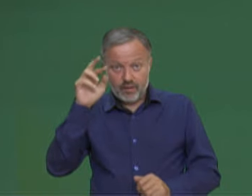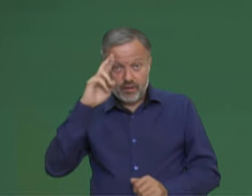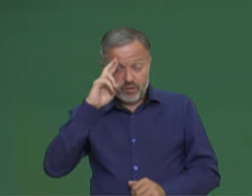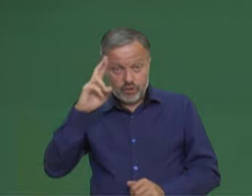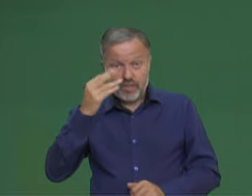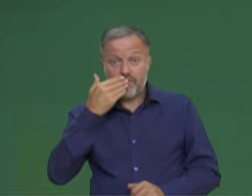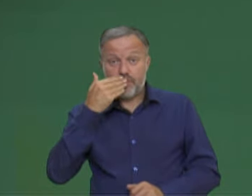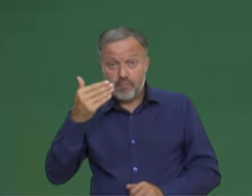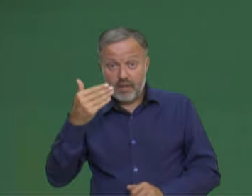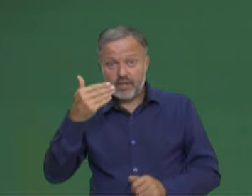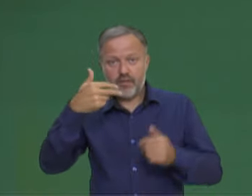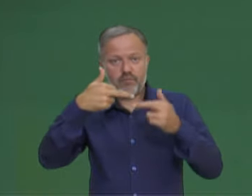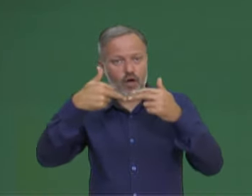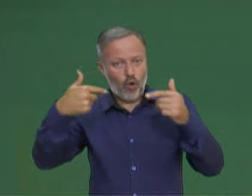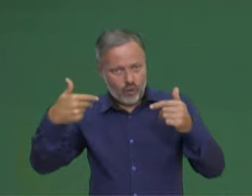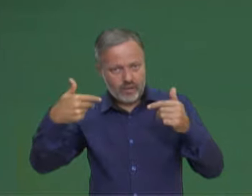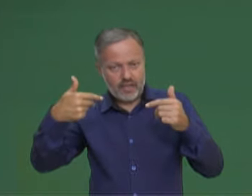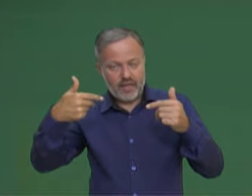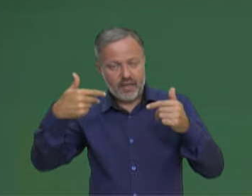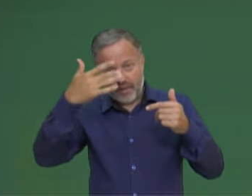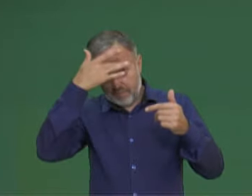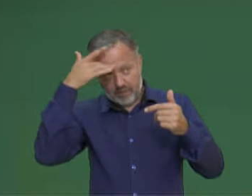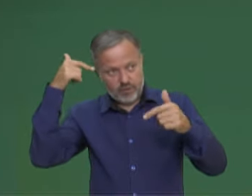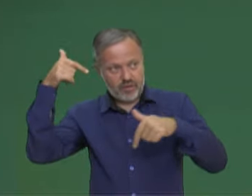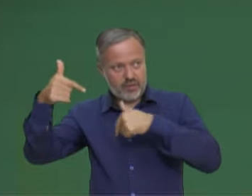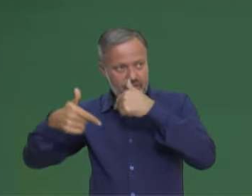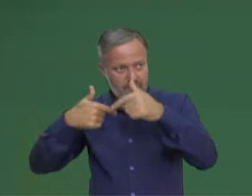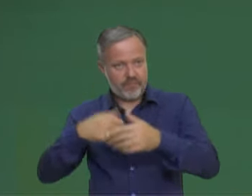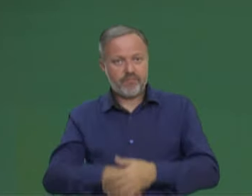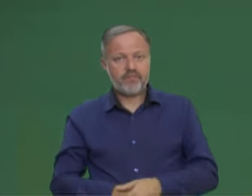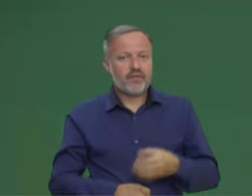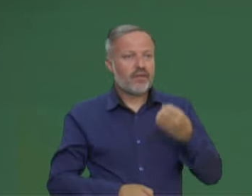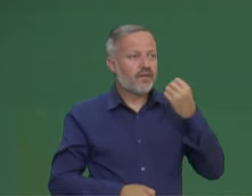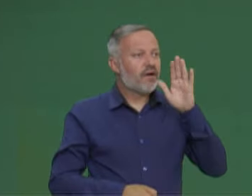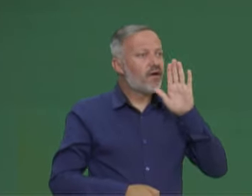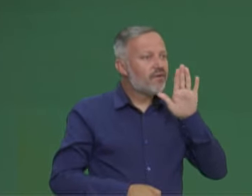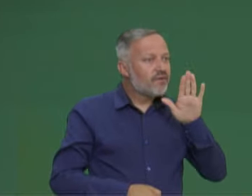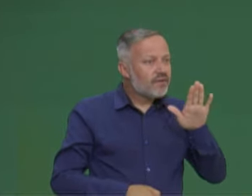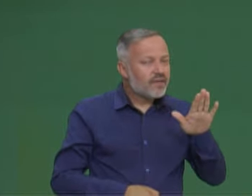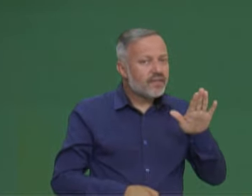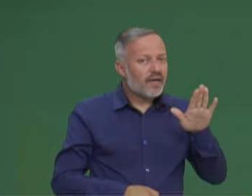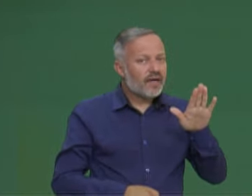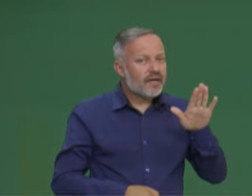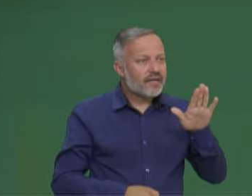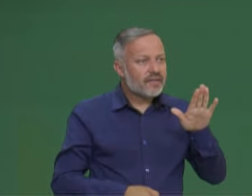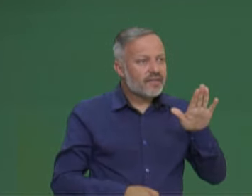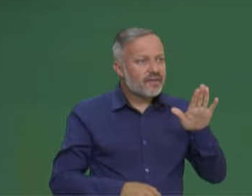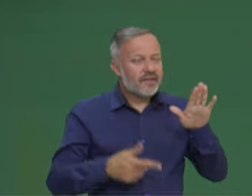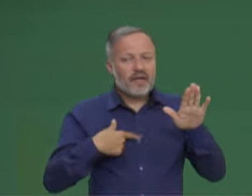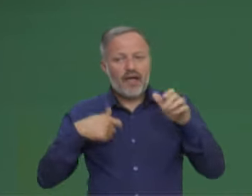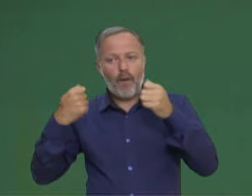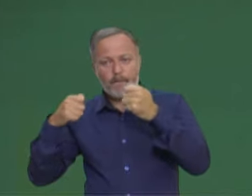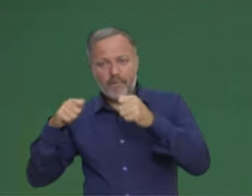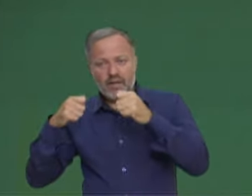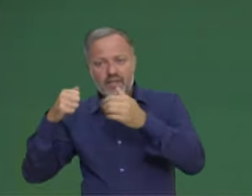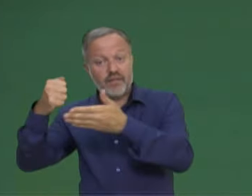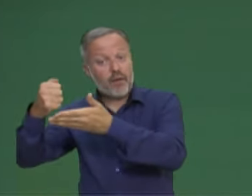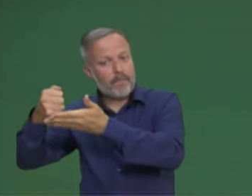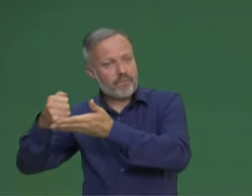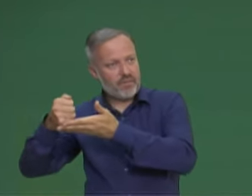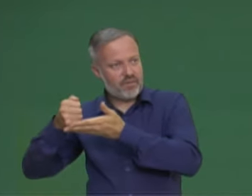ao empregado. Buenas tardes, senhor Muñoz. Necessito que me envie uma encomenda, por favor.